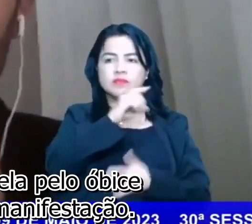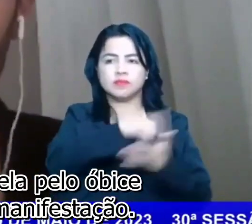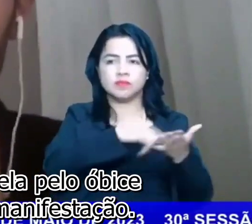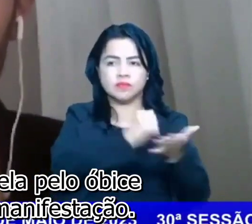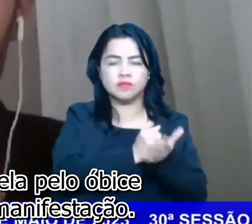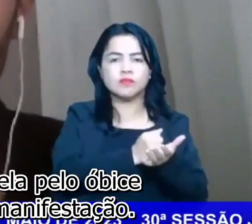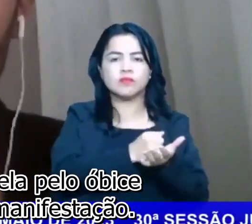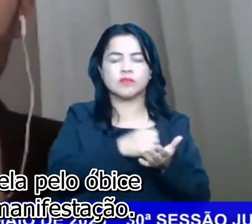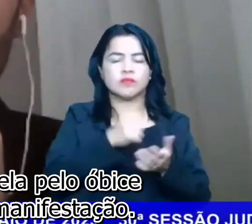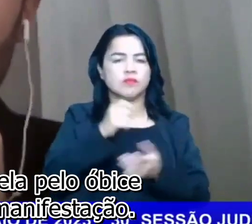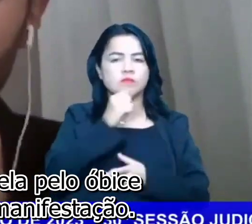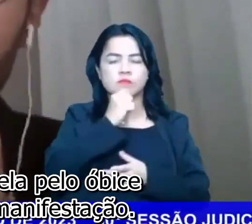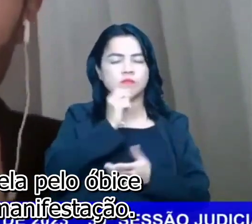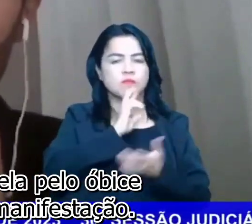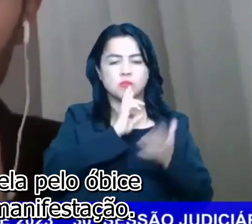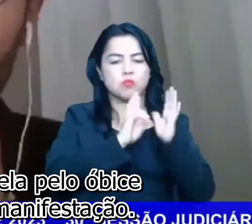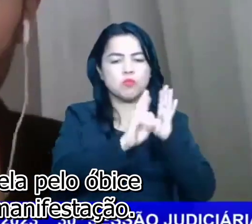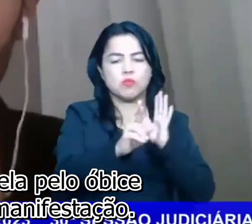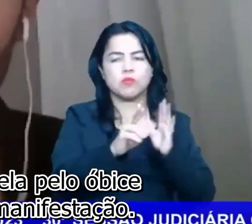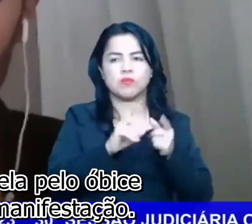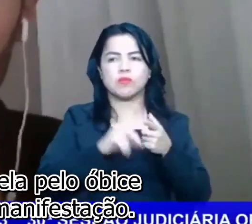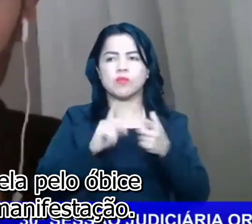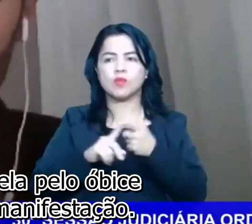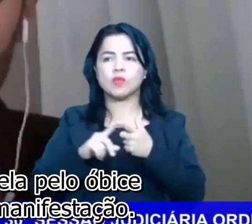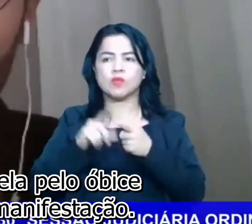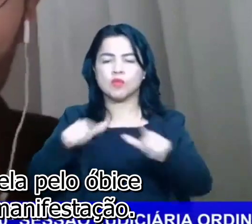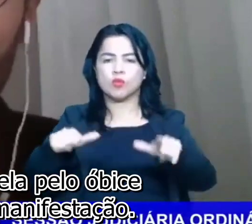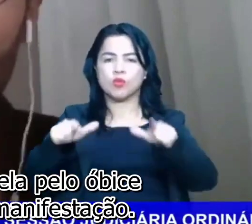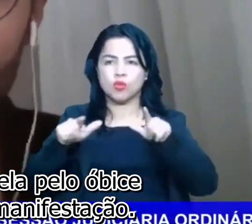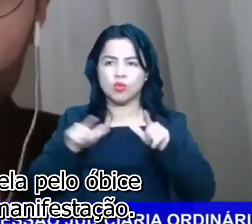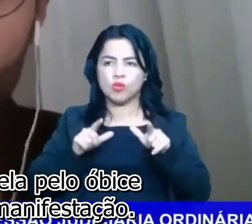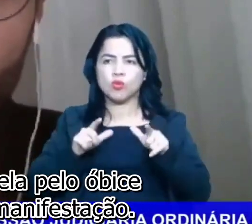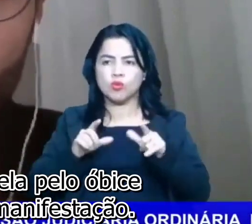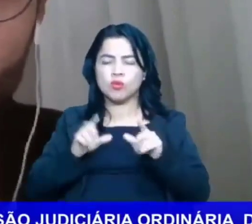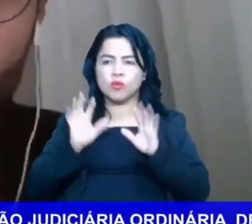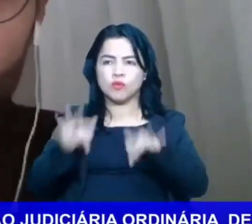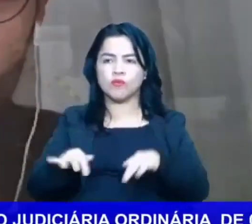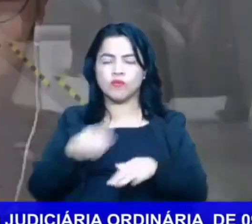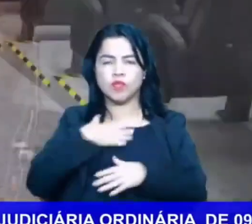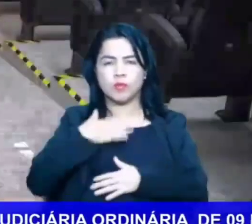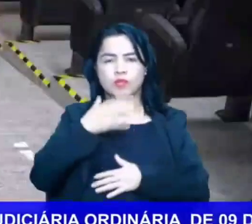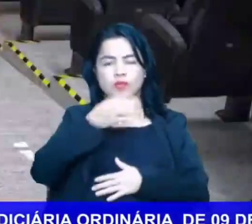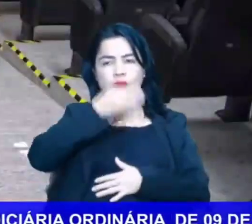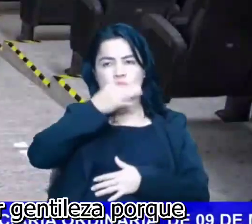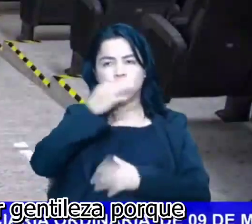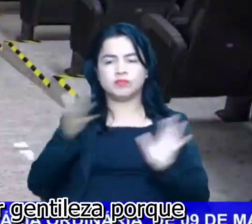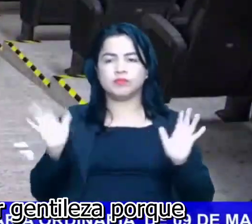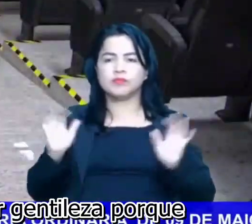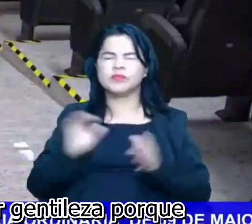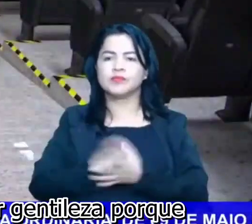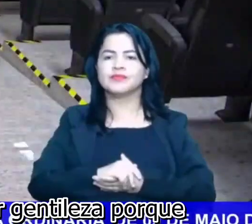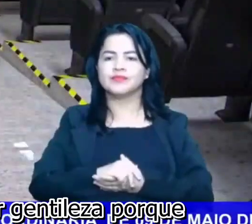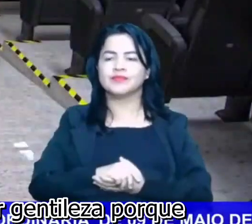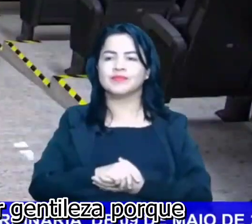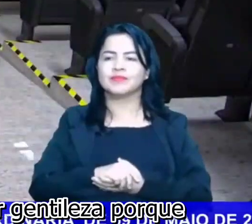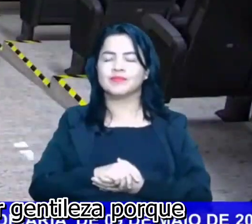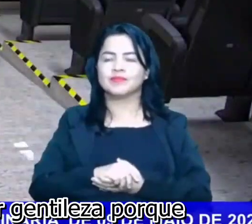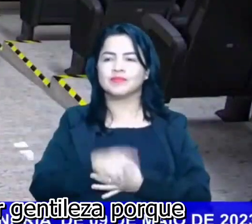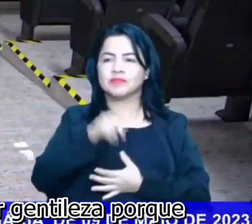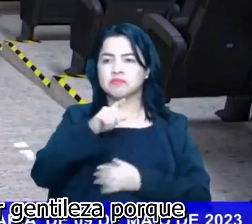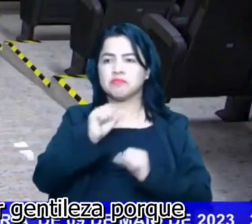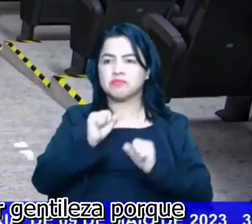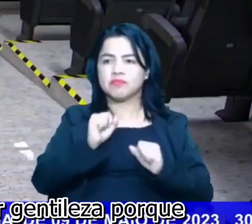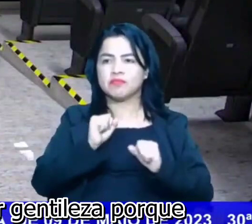prestadas, Pablo. quanto Doutor Pablo pelo está vestindo um óbice, a terno obtenção de preto, certidão de usa quitação eleitoral. óculos, É a é um homem manifestação. de pele clara, barba Perfeito, escura, doutor Paulo. curta Senhor presidente,